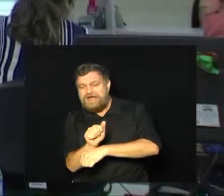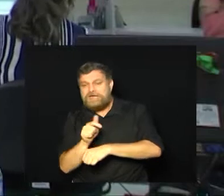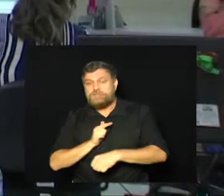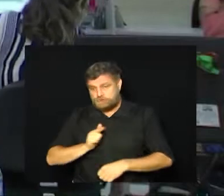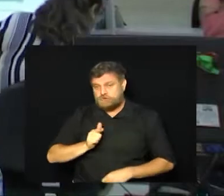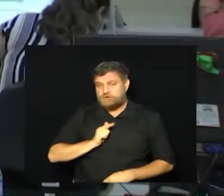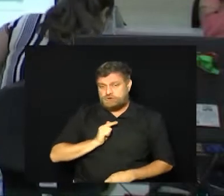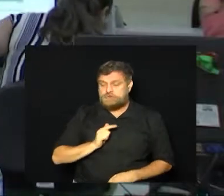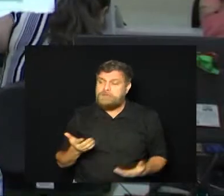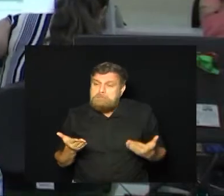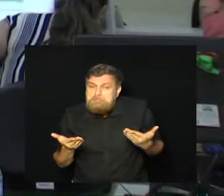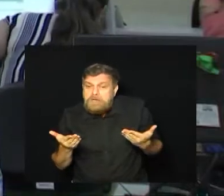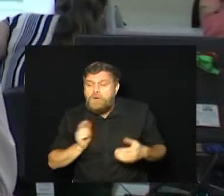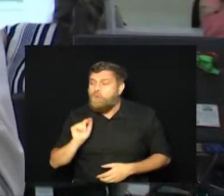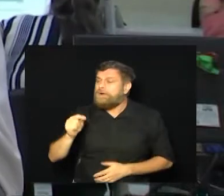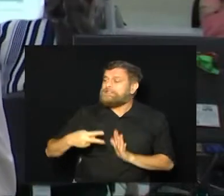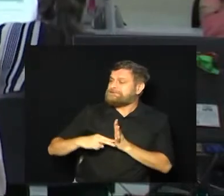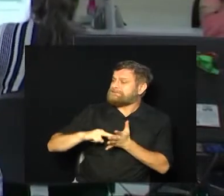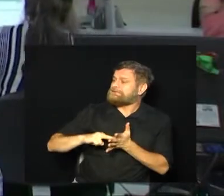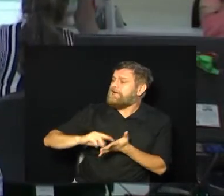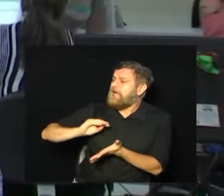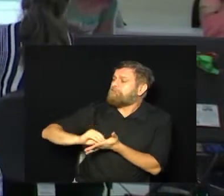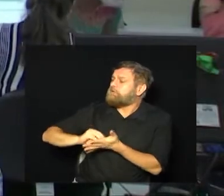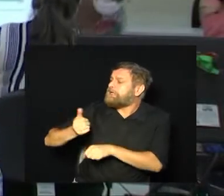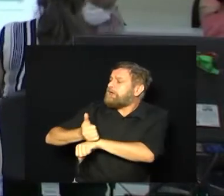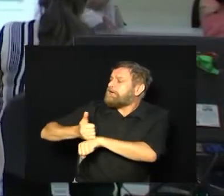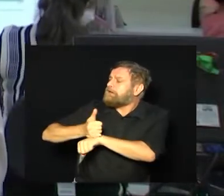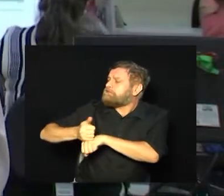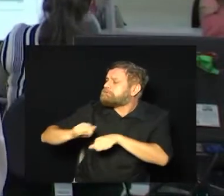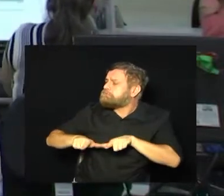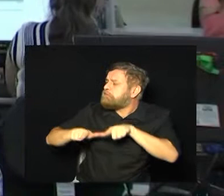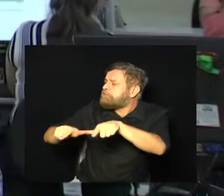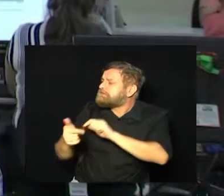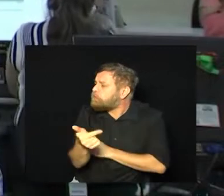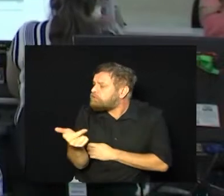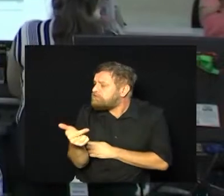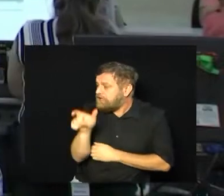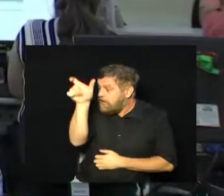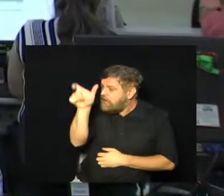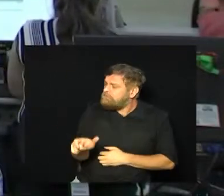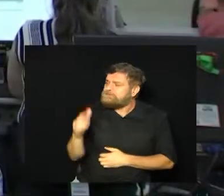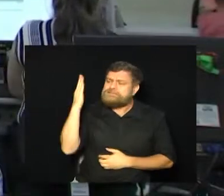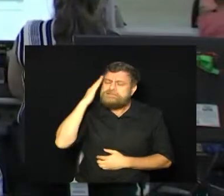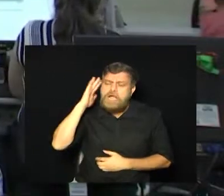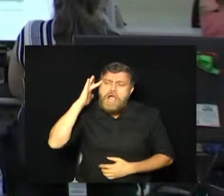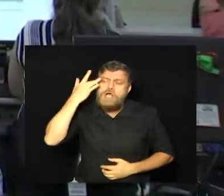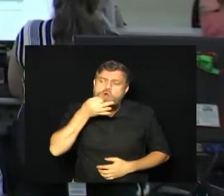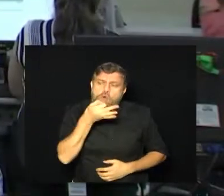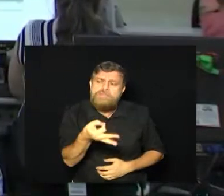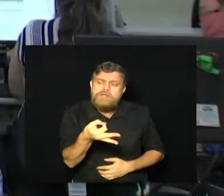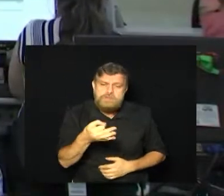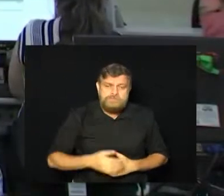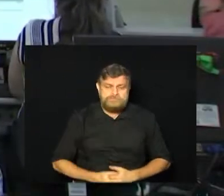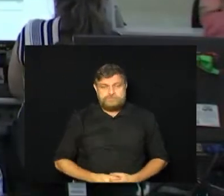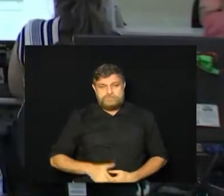disponíveis. Isso seria o quê? Falta de qualificação profissional? A que o senhor atribui esse tipo de situação, secretário?